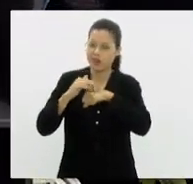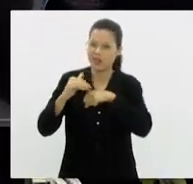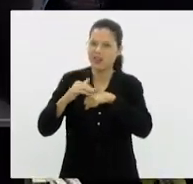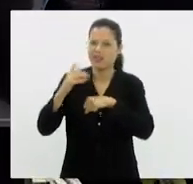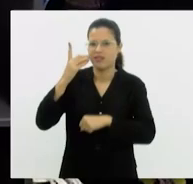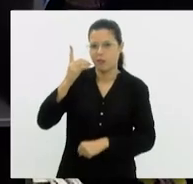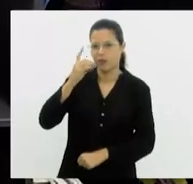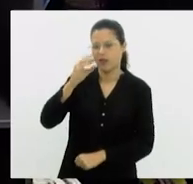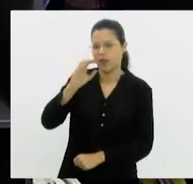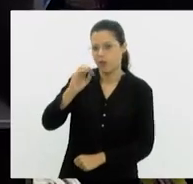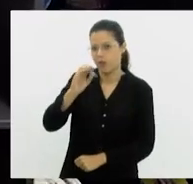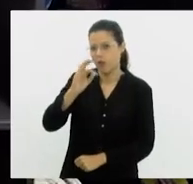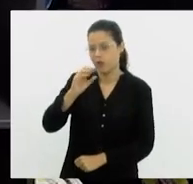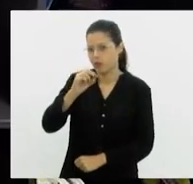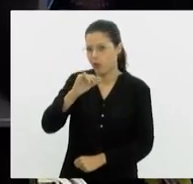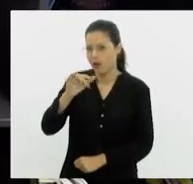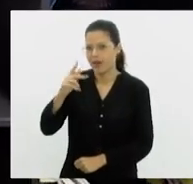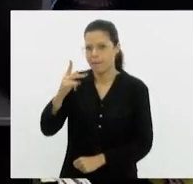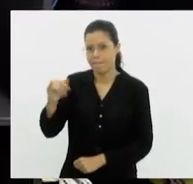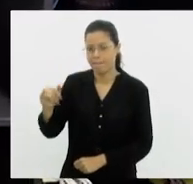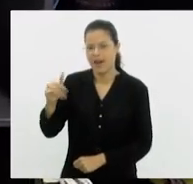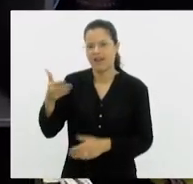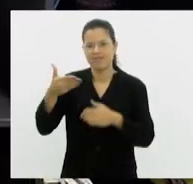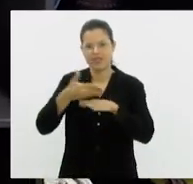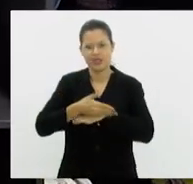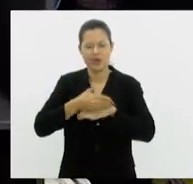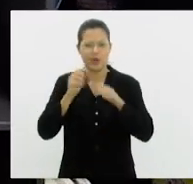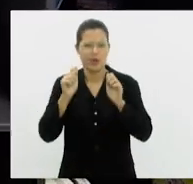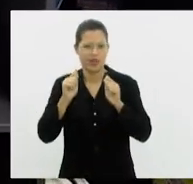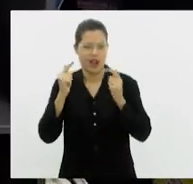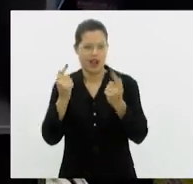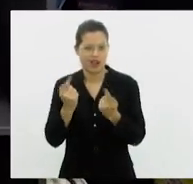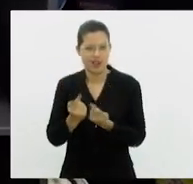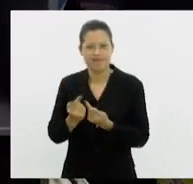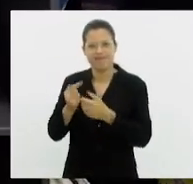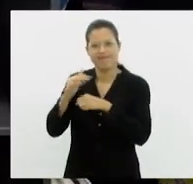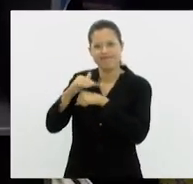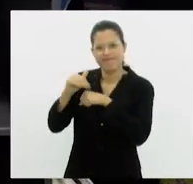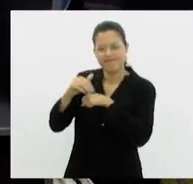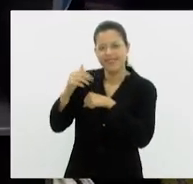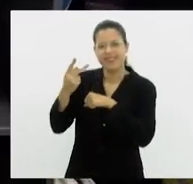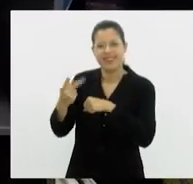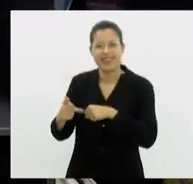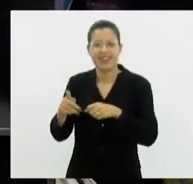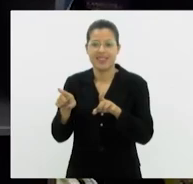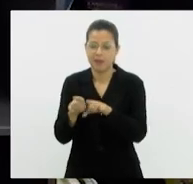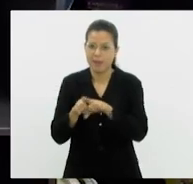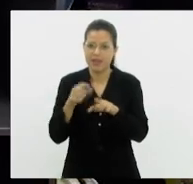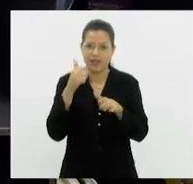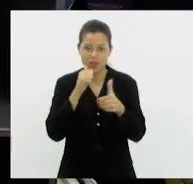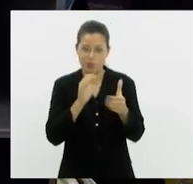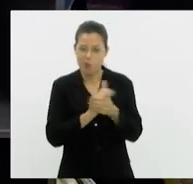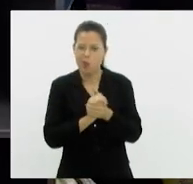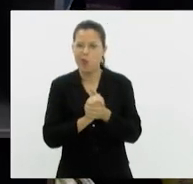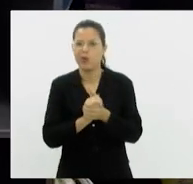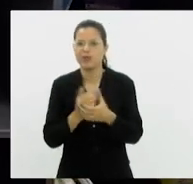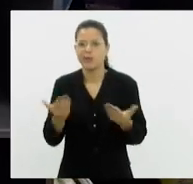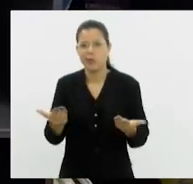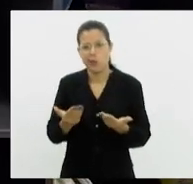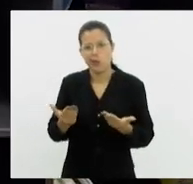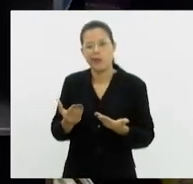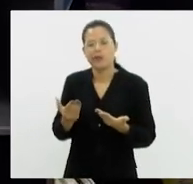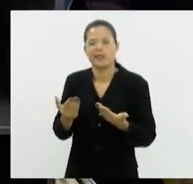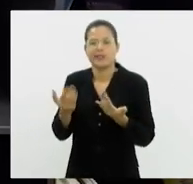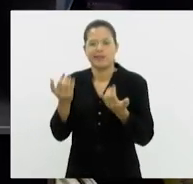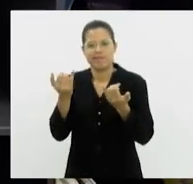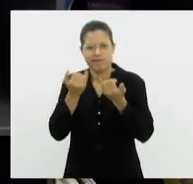Pai, assim que ele chegou aqui na Alerje. O carinho dele e da esposa para comigo era imensurável. Hoje recebo com muita